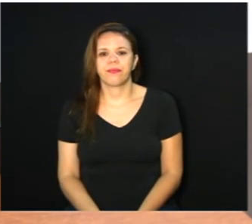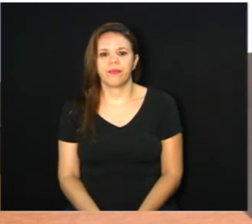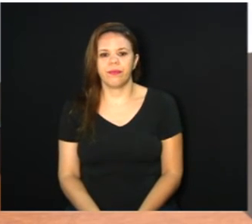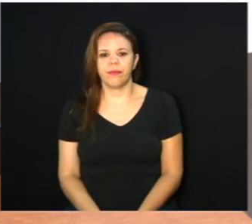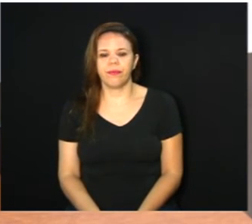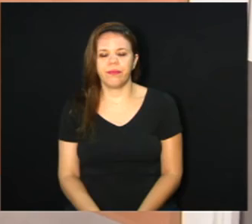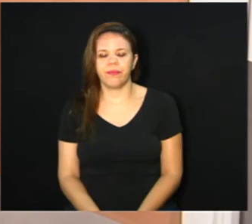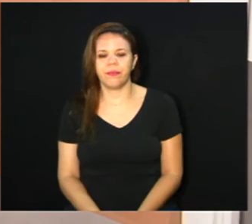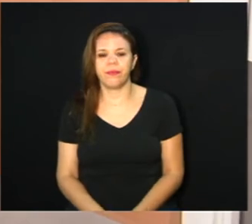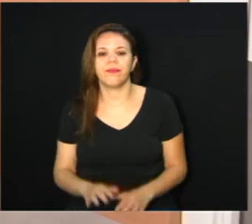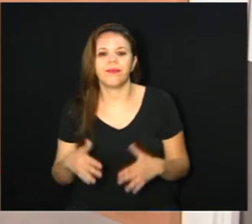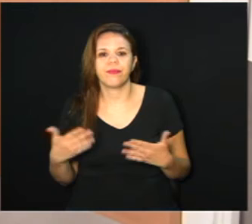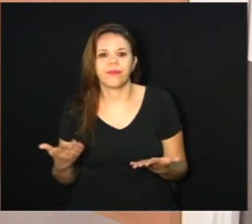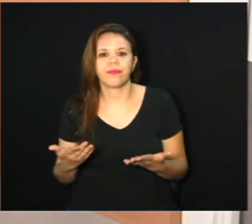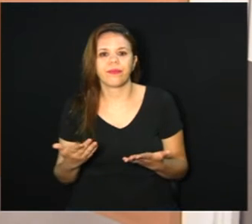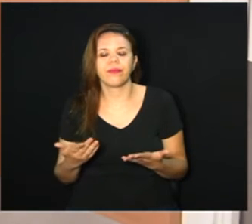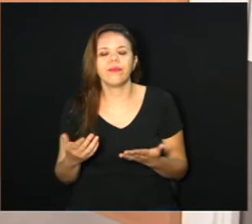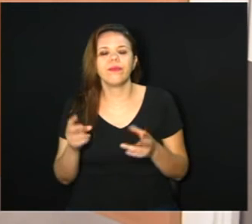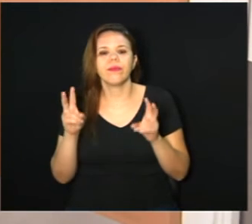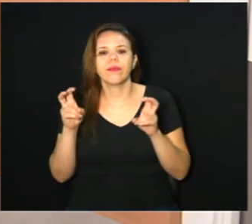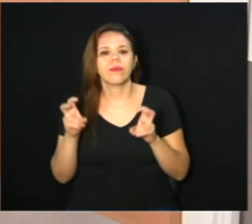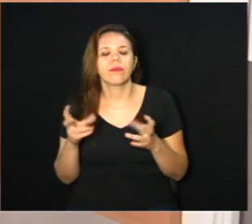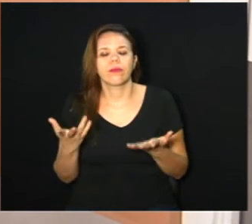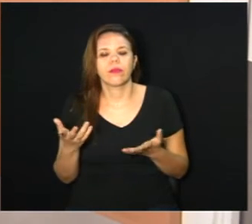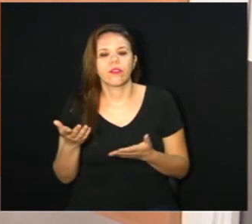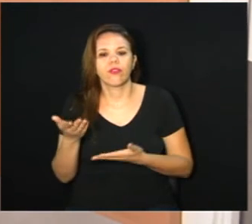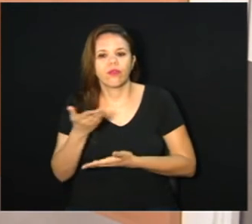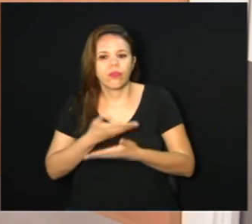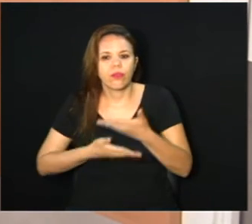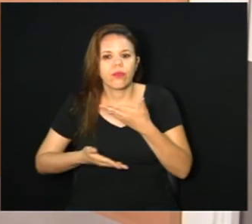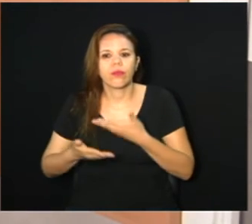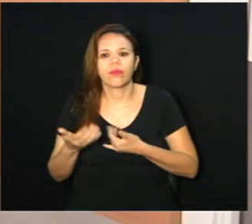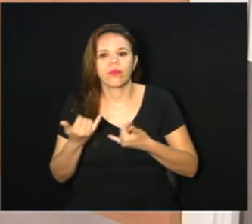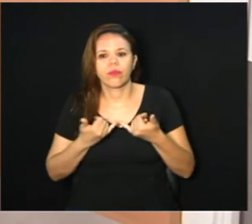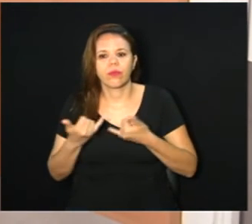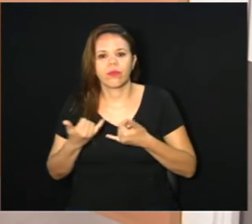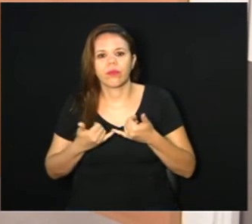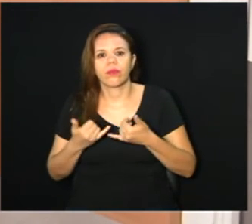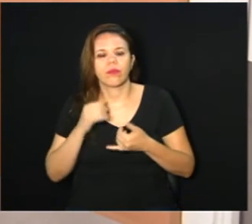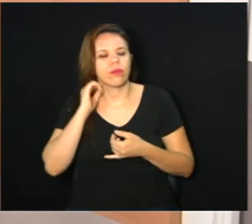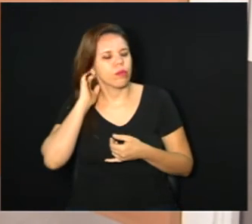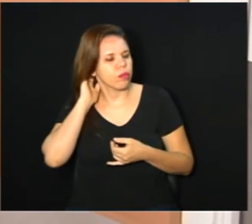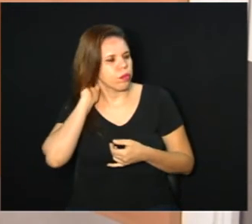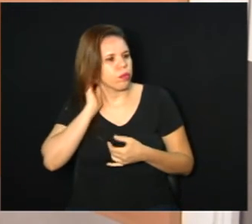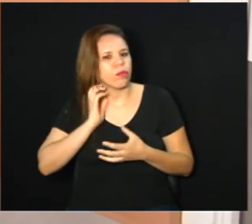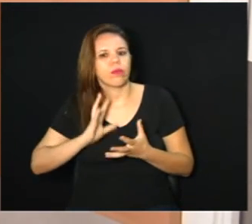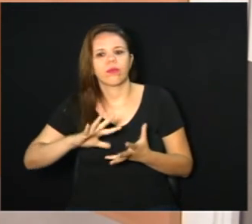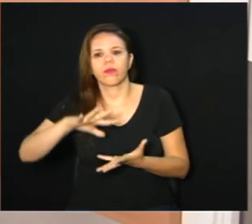da troca de informações, você até citou aí a questão das Nações Unidas e tal.